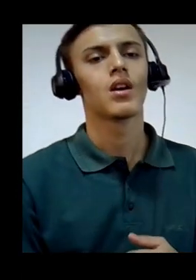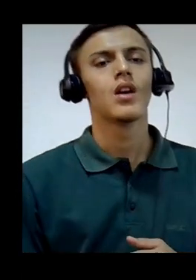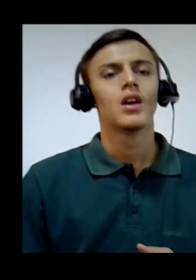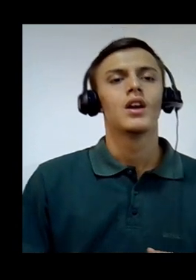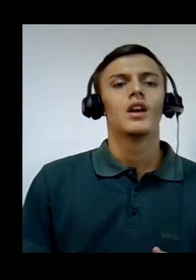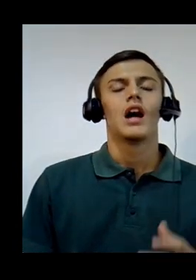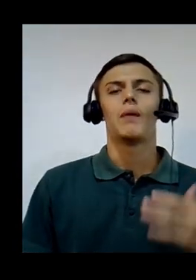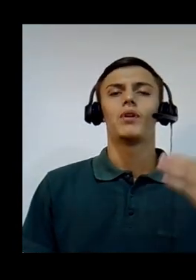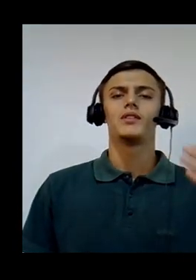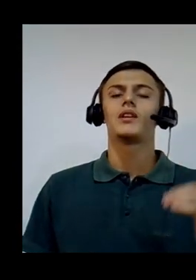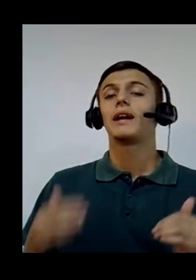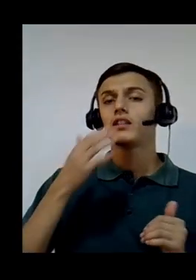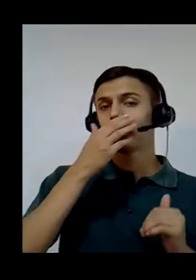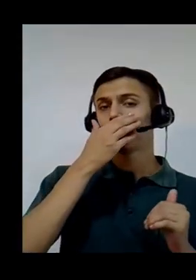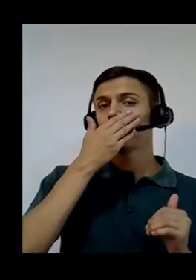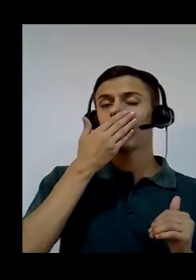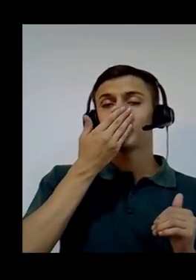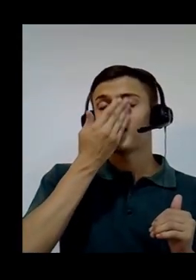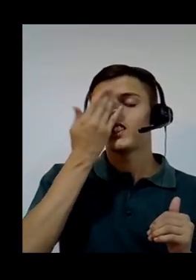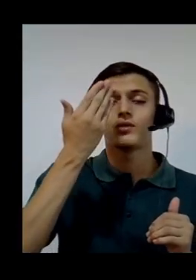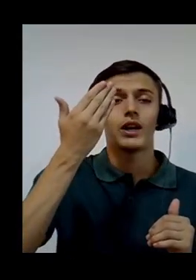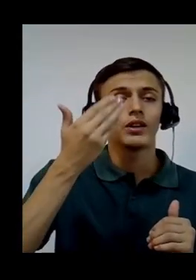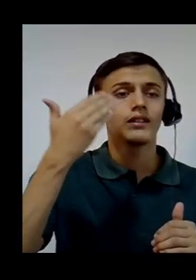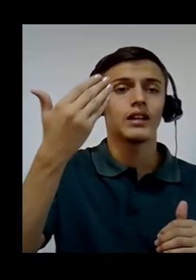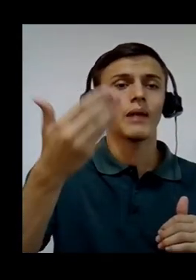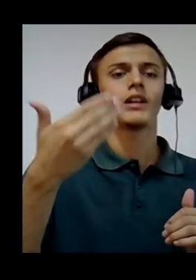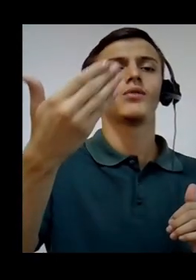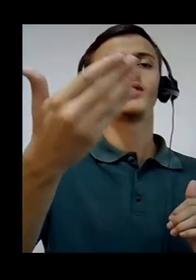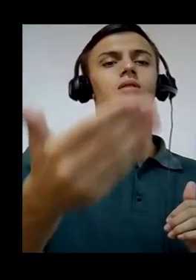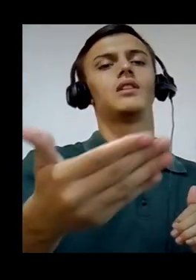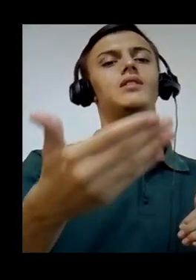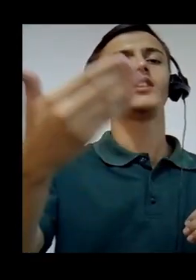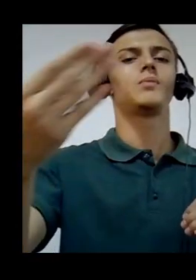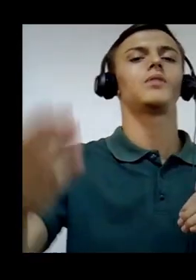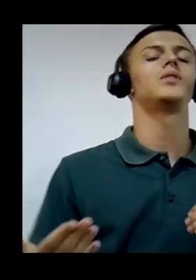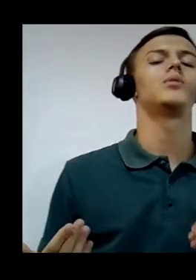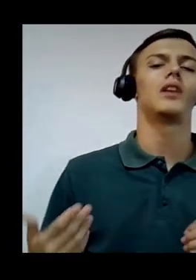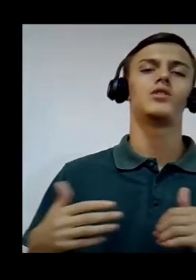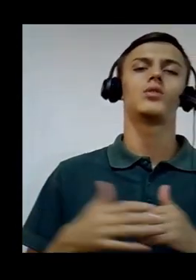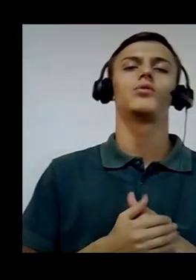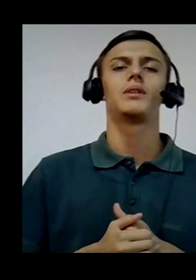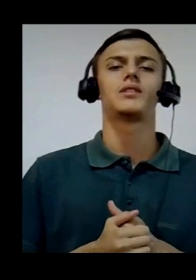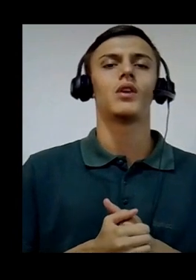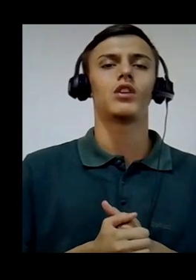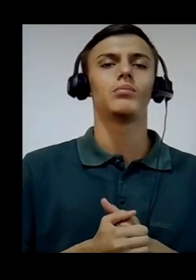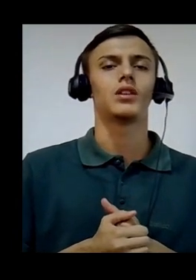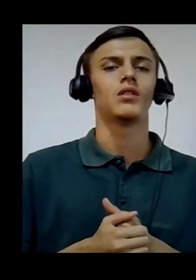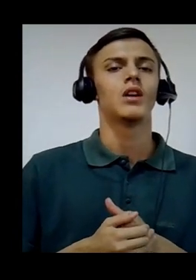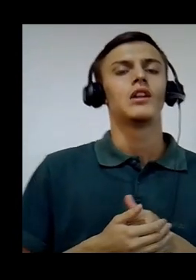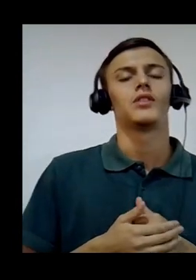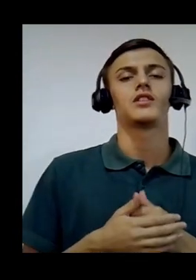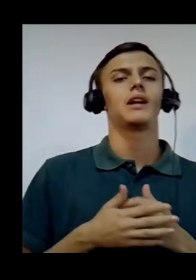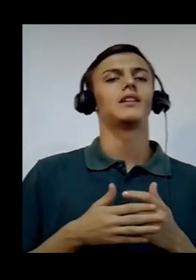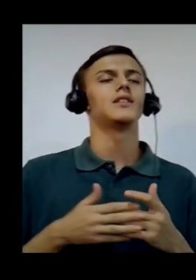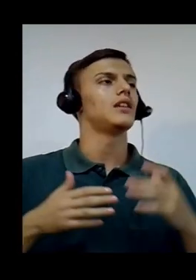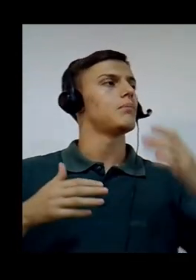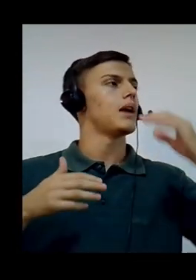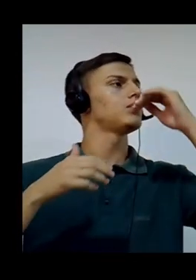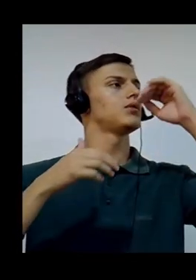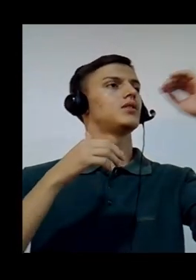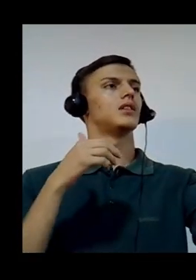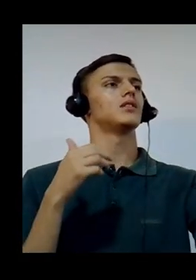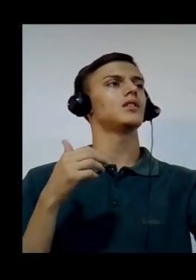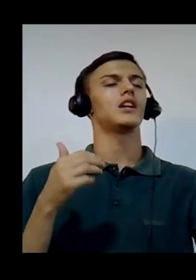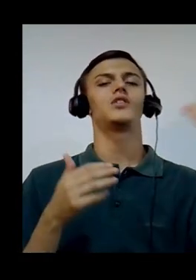tarefa. Após isso, a máquina vai estar bloqueada, mas a gente vai orientar para que você solicite para fazer o teste de confirmação real do bloqueio. Nossas máquinas